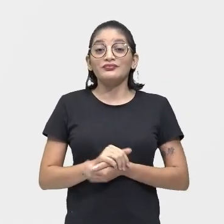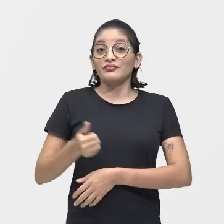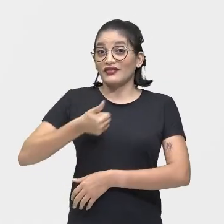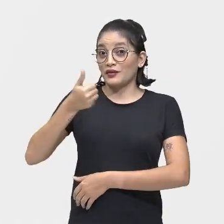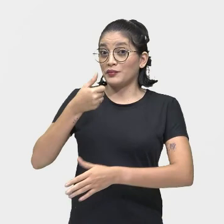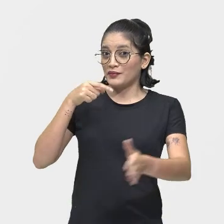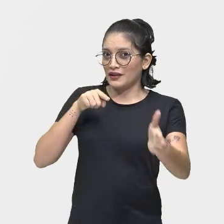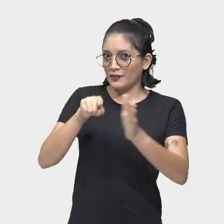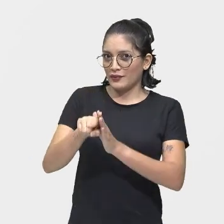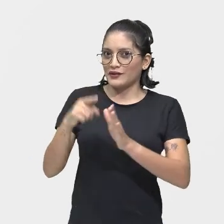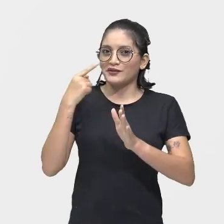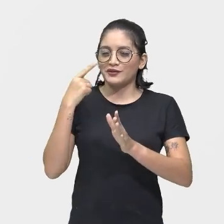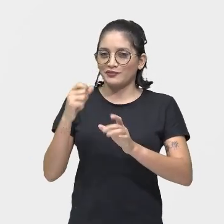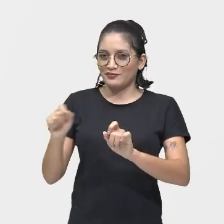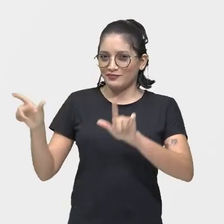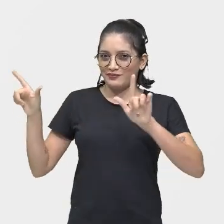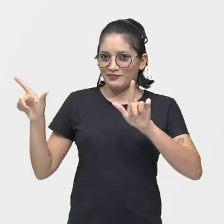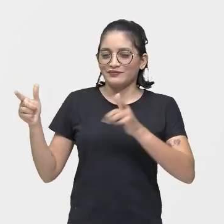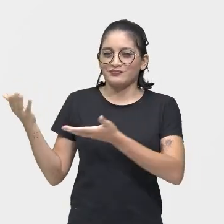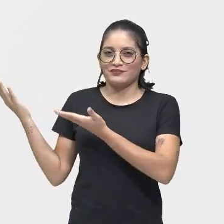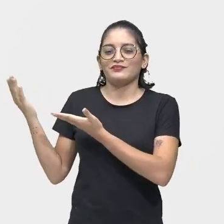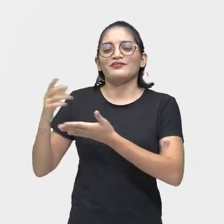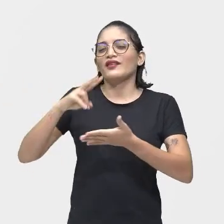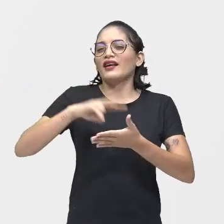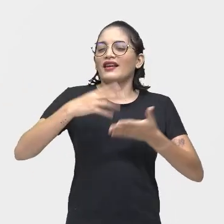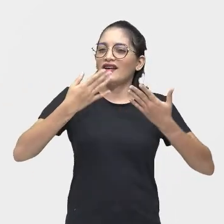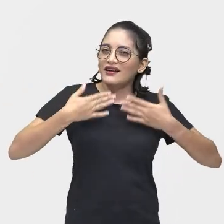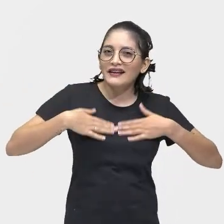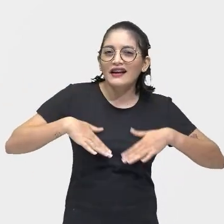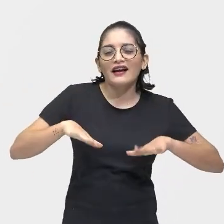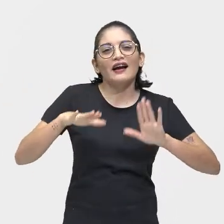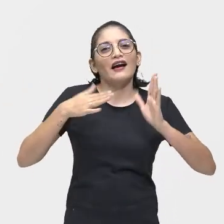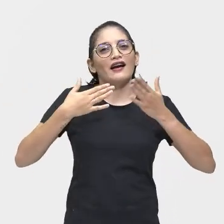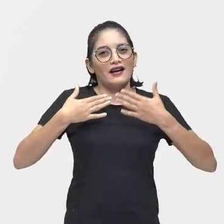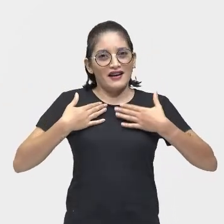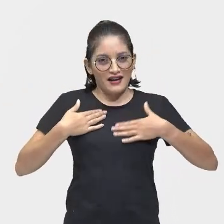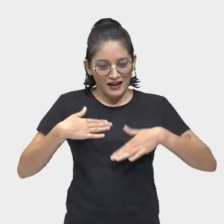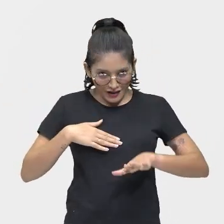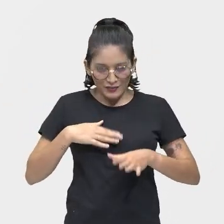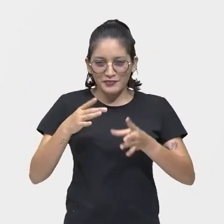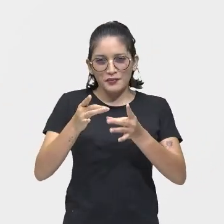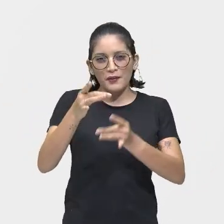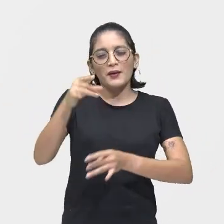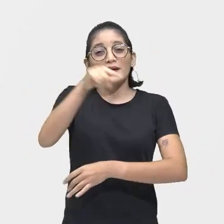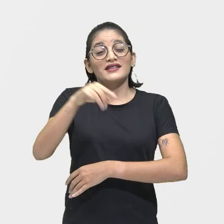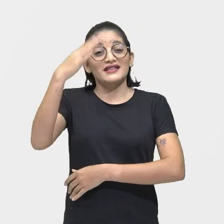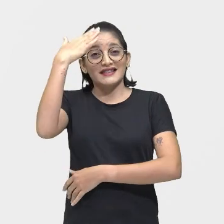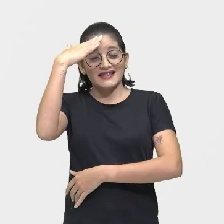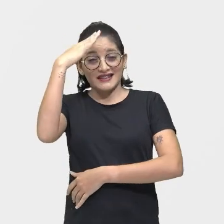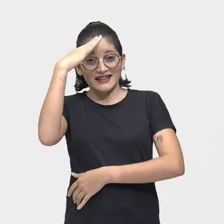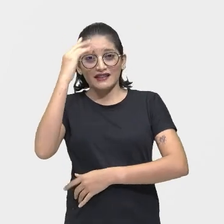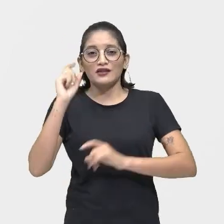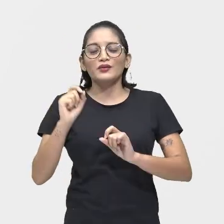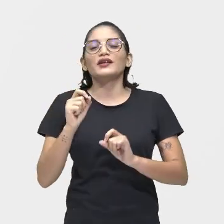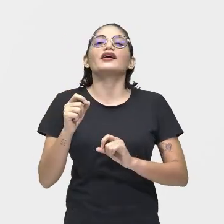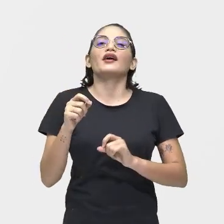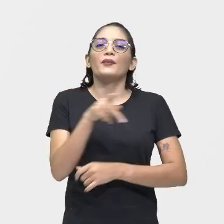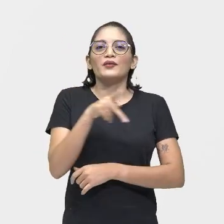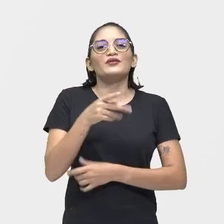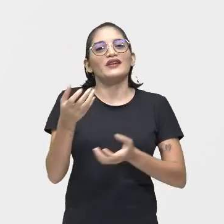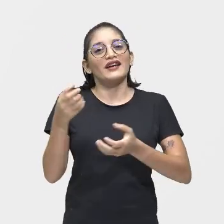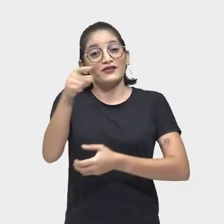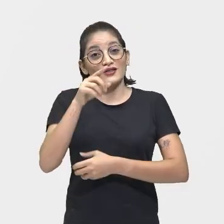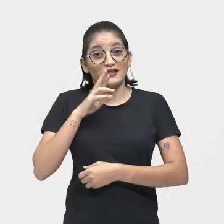Primeira questão na tela para a gente. Vamos ler com calma, de forma compassada, para que vocês compreendam o que o professor quer que